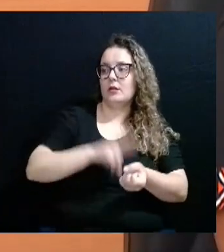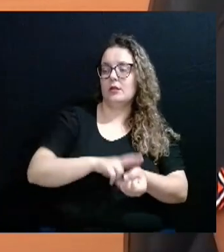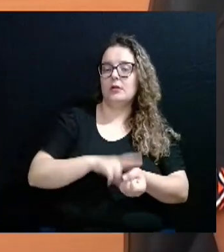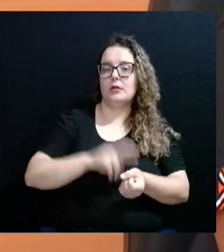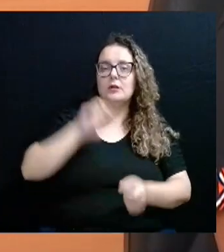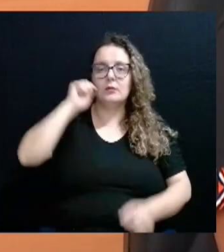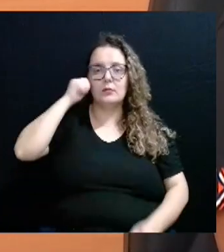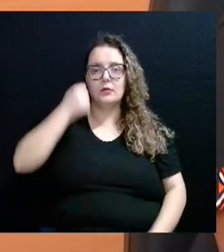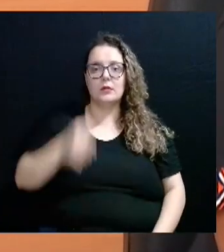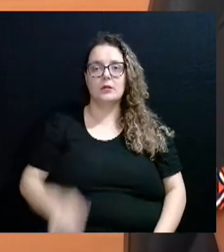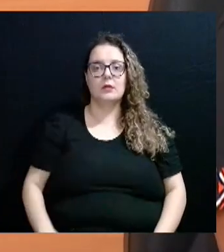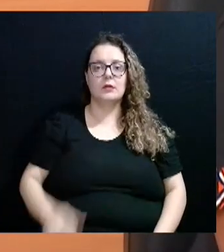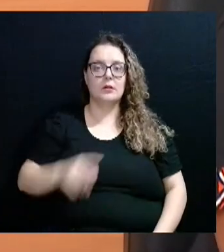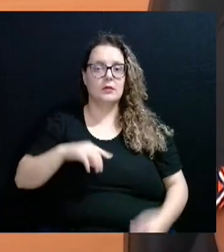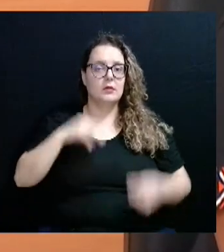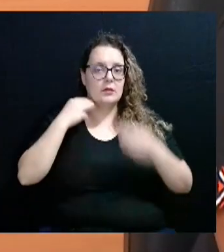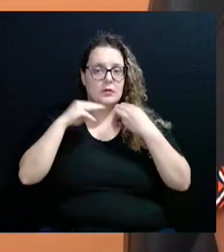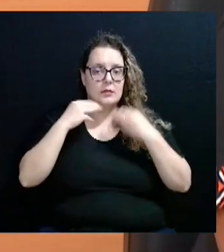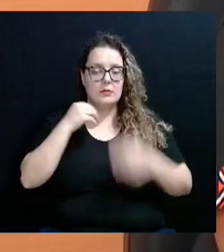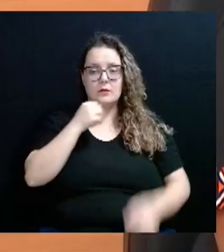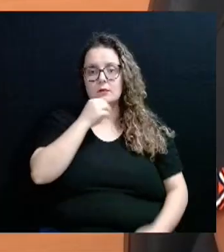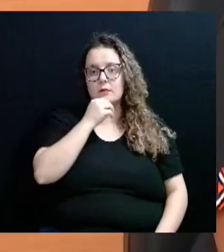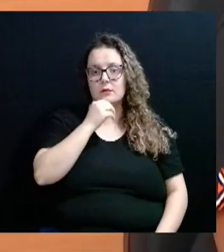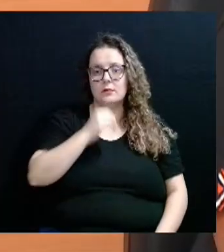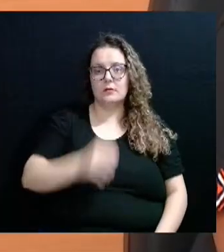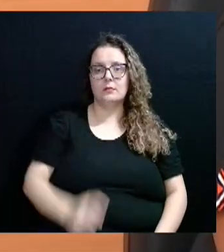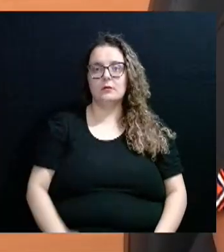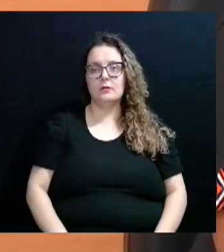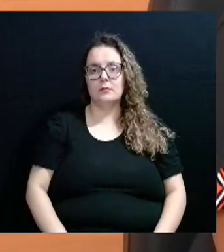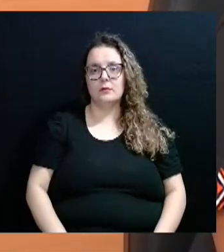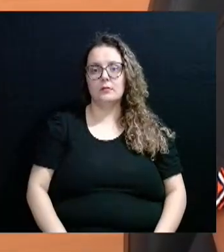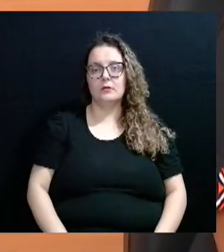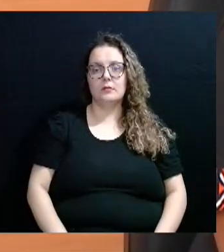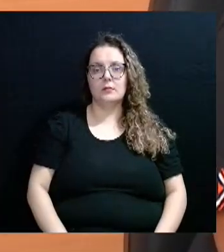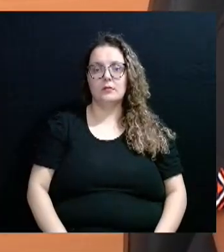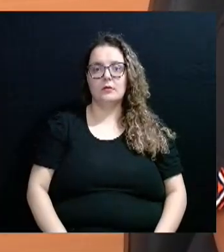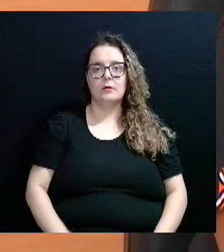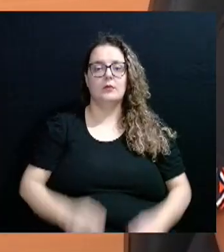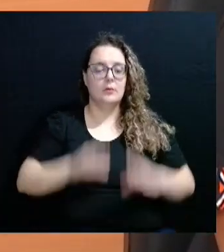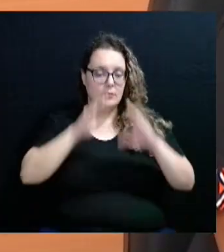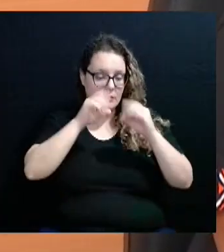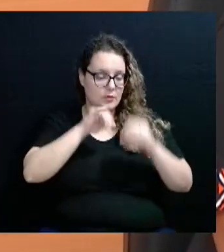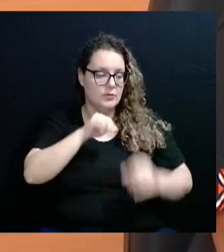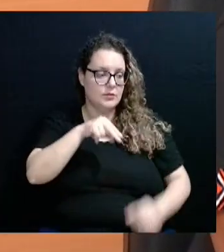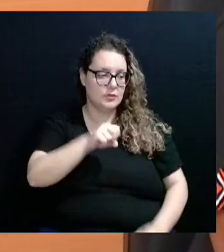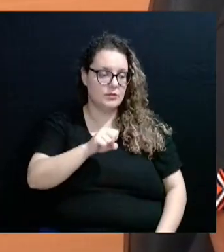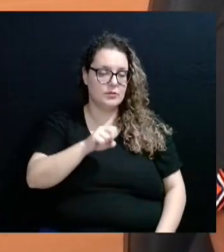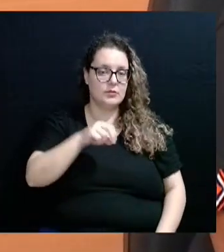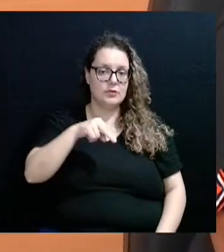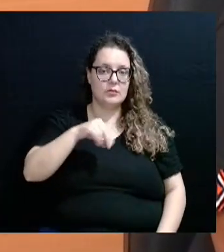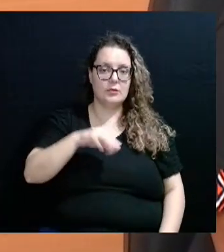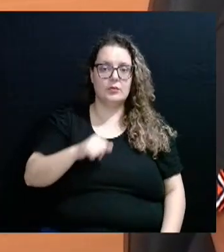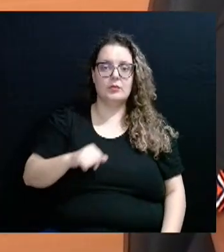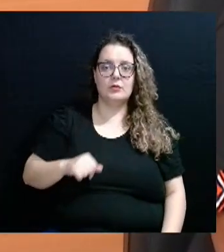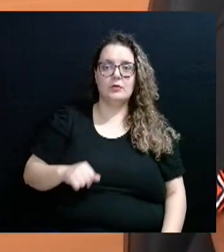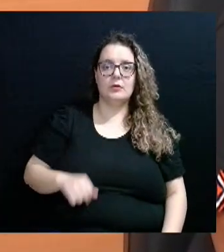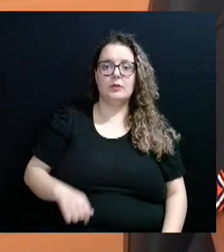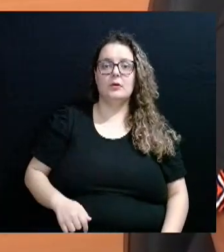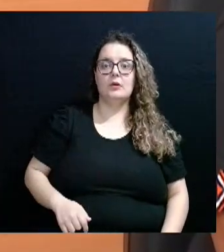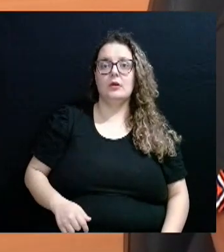música Uma Noite de Insônia, que é bem famosa, né? Mas a que estava lá é uma menos famosa, que